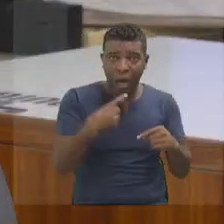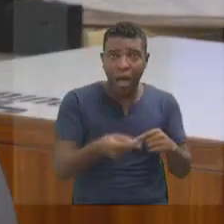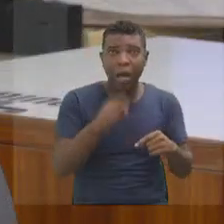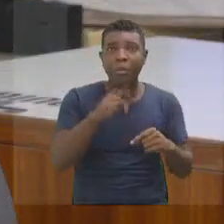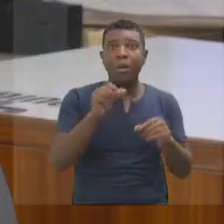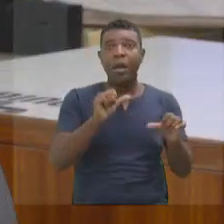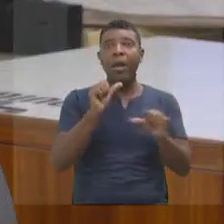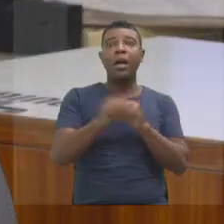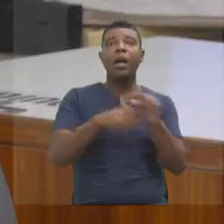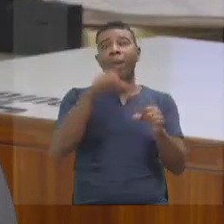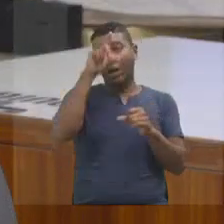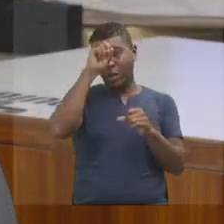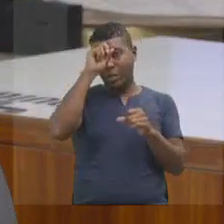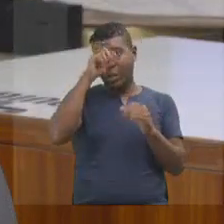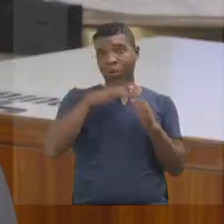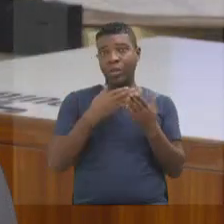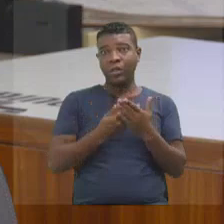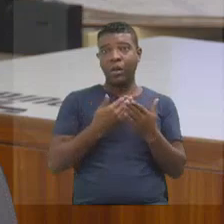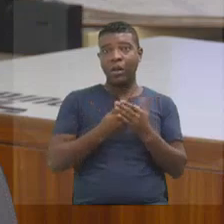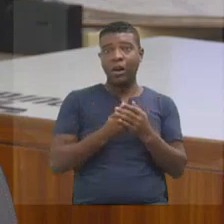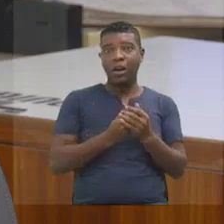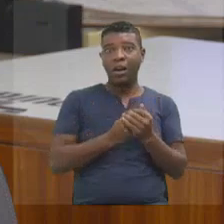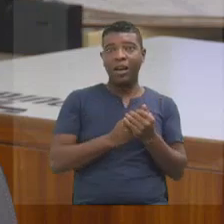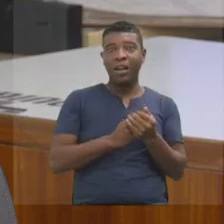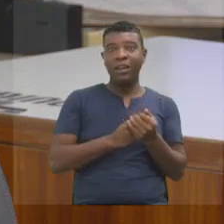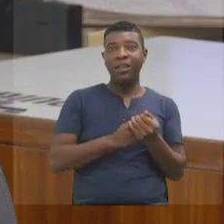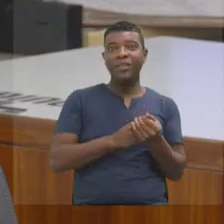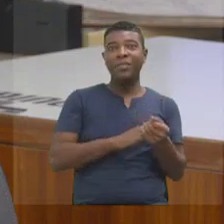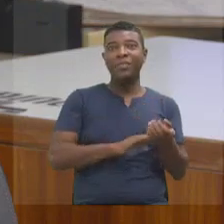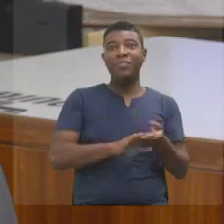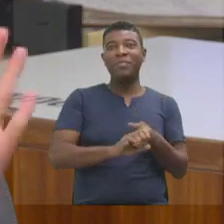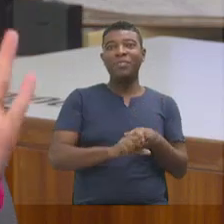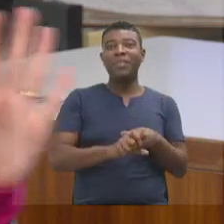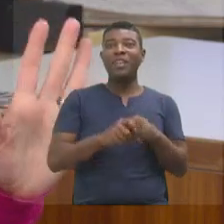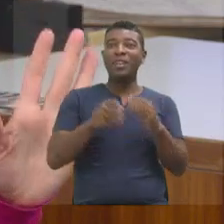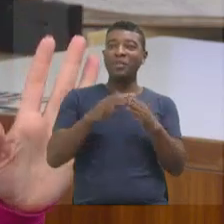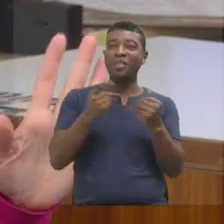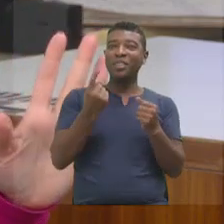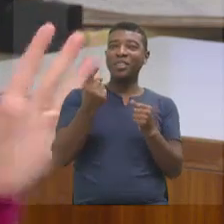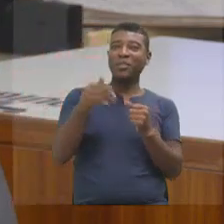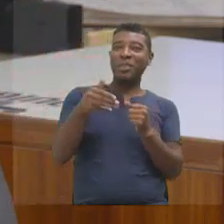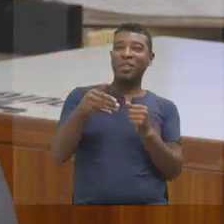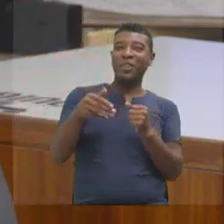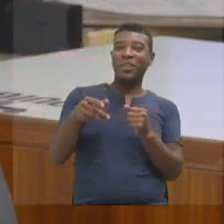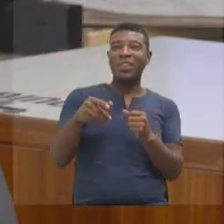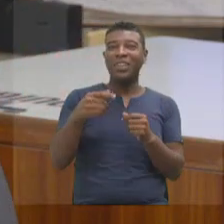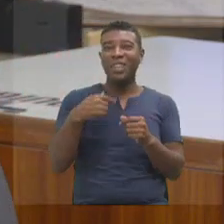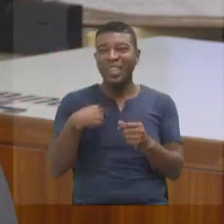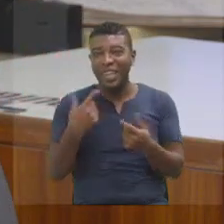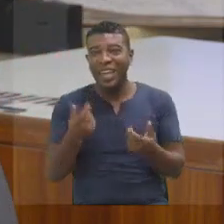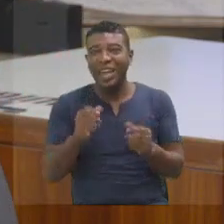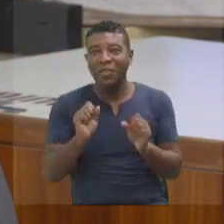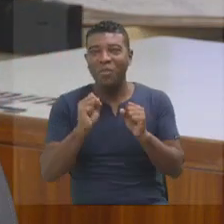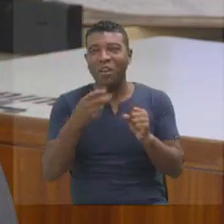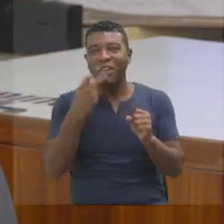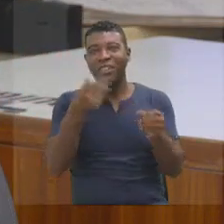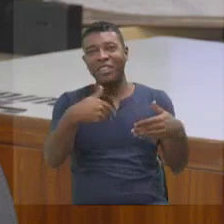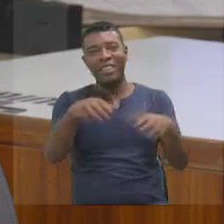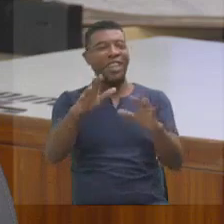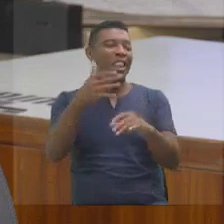torne um hospital escola eu tinha pedido Dr Wilson uns minutinhos já tinha falado que eu ia falar um pouco mais pode falar uns 10 minutos